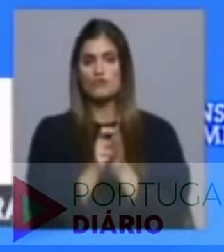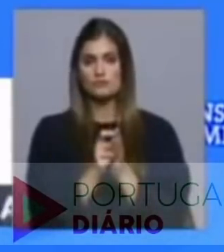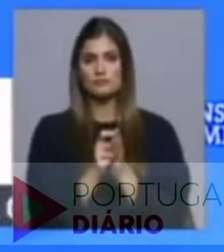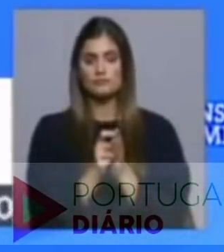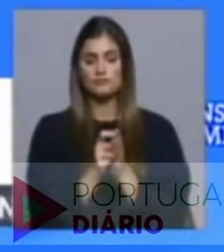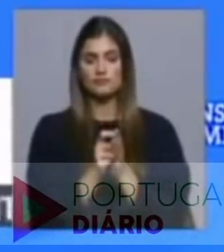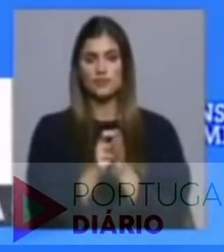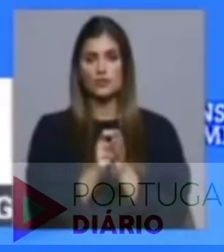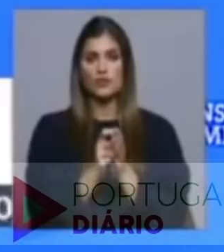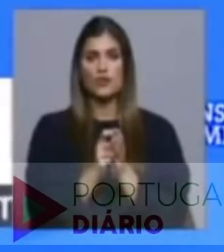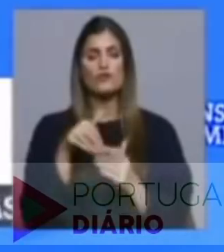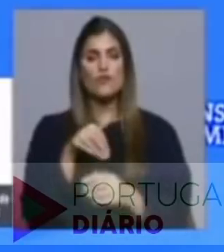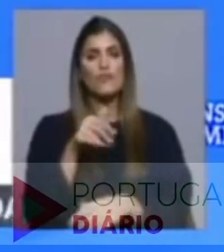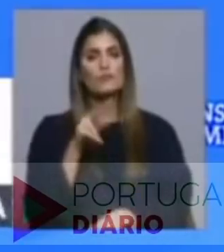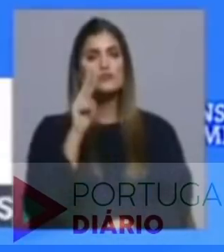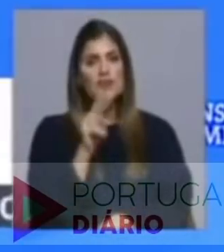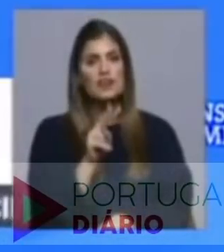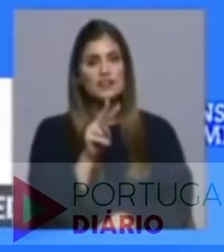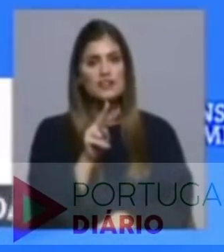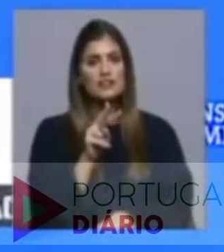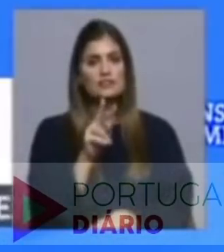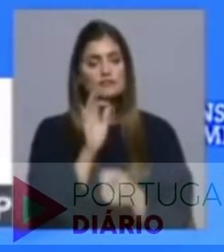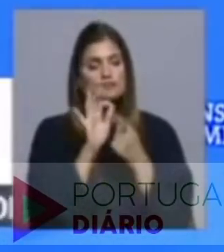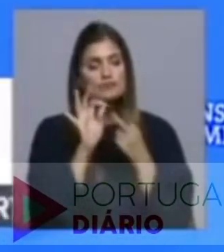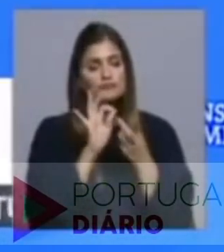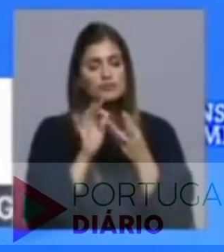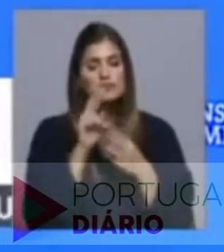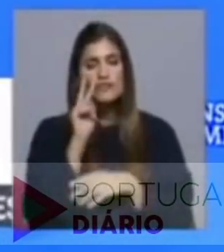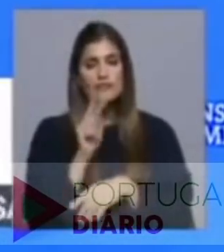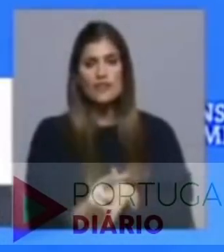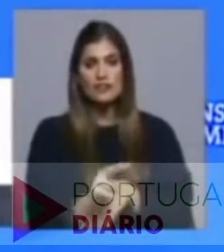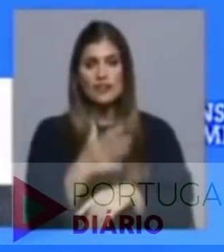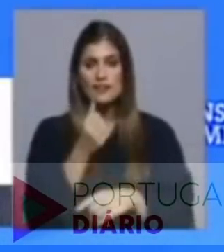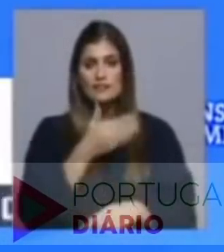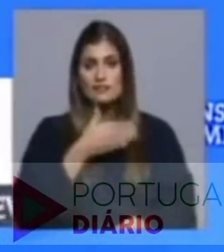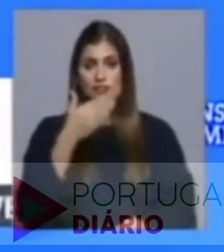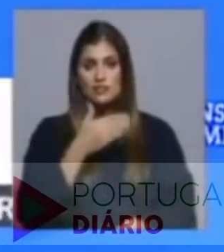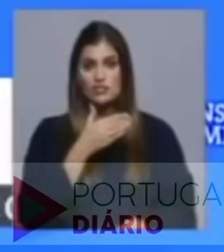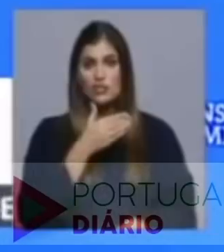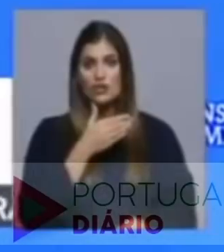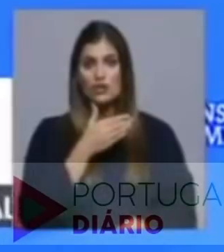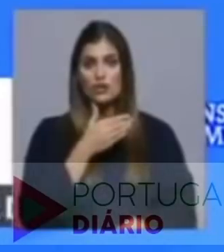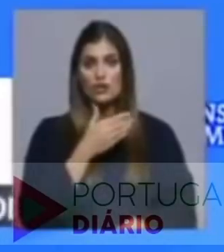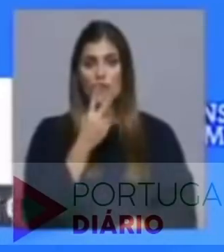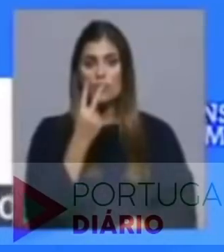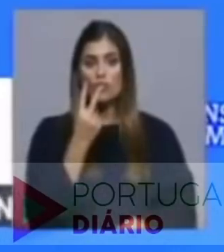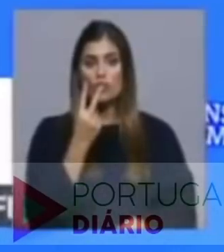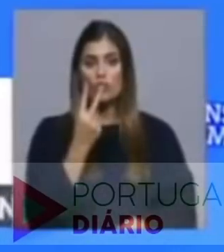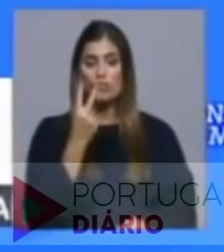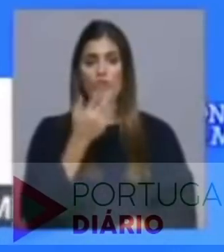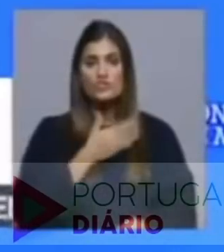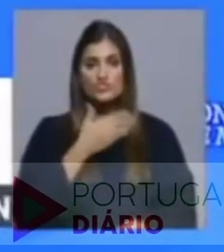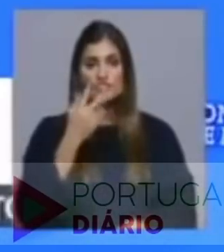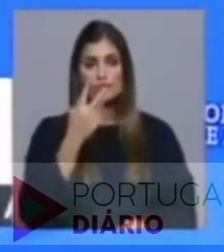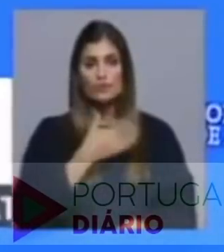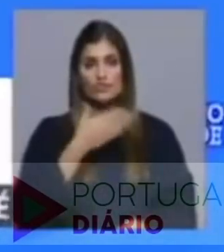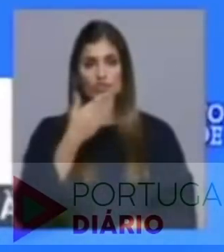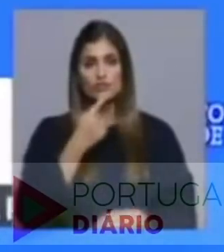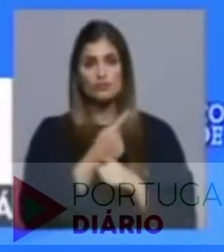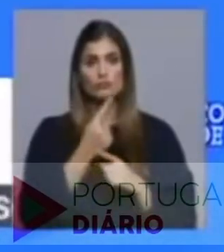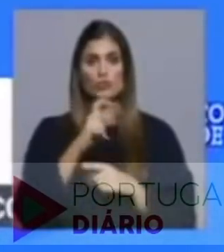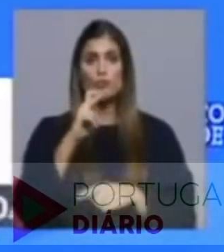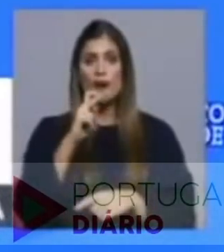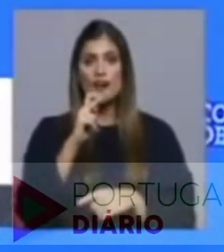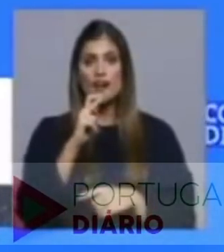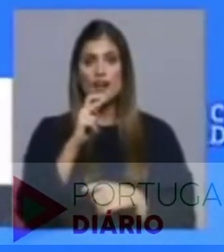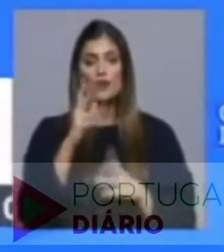iremos ver e medir cada 15 dias, ou se quiserem até de 2 em 2 dias, porque o R é calculado de 2 em